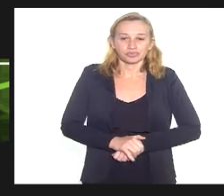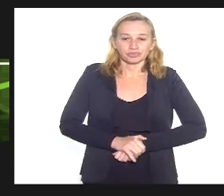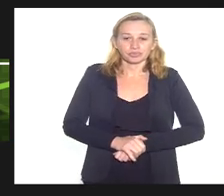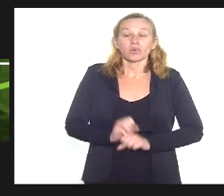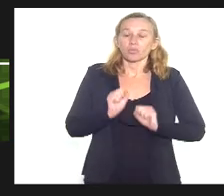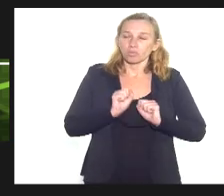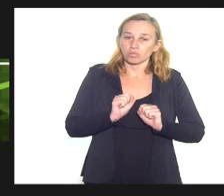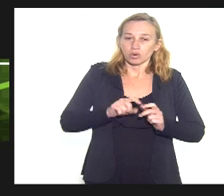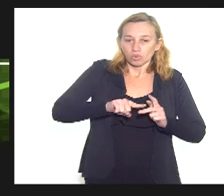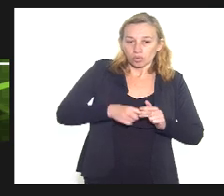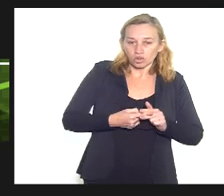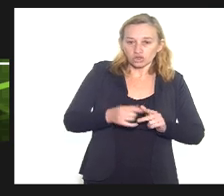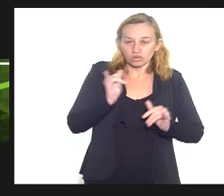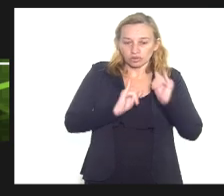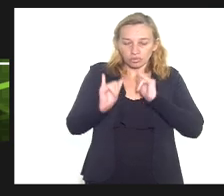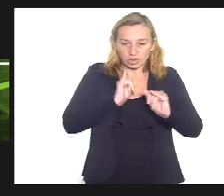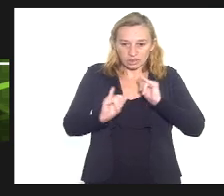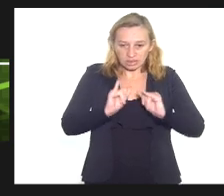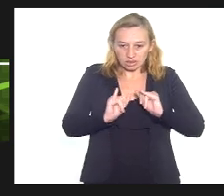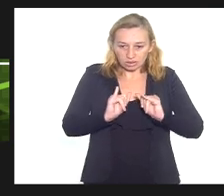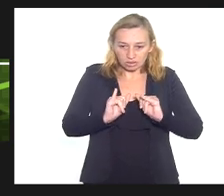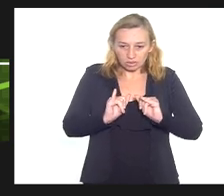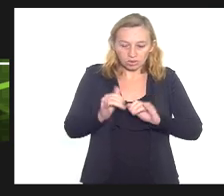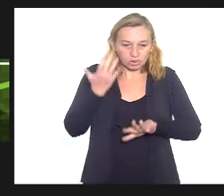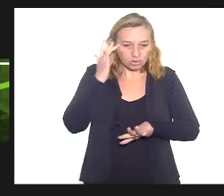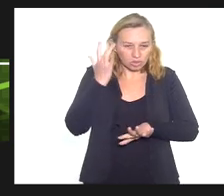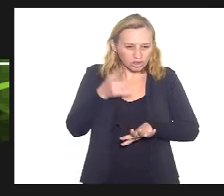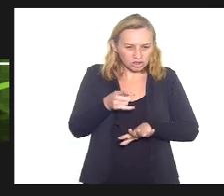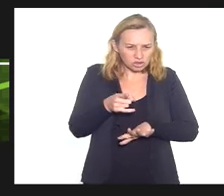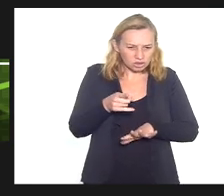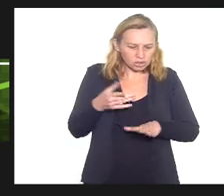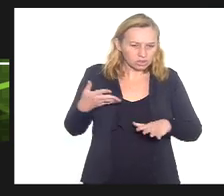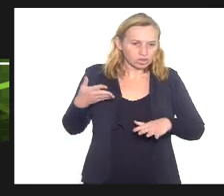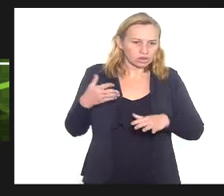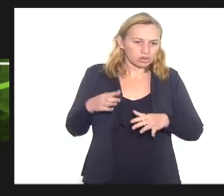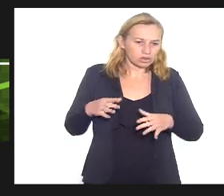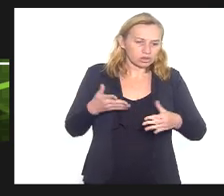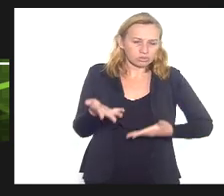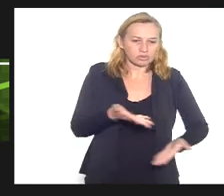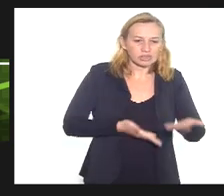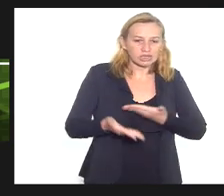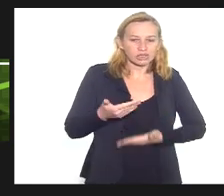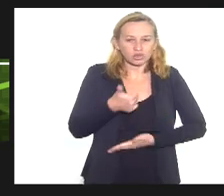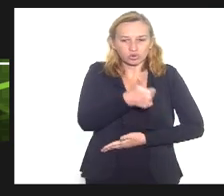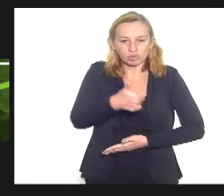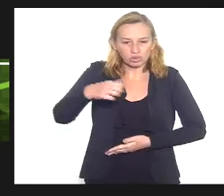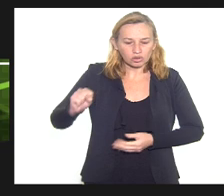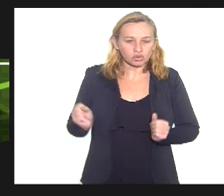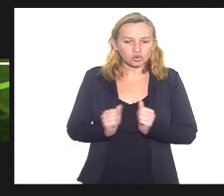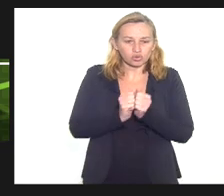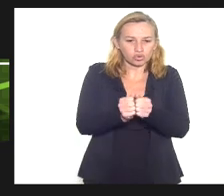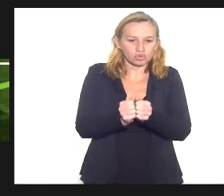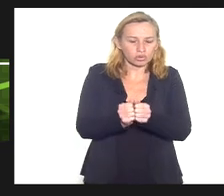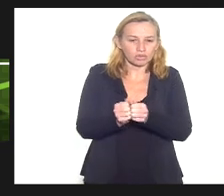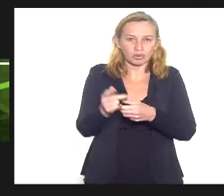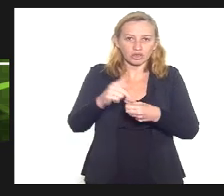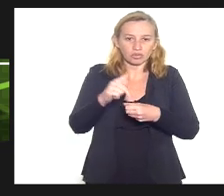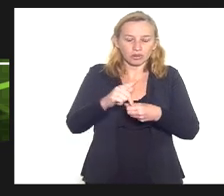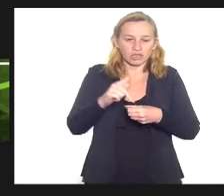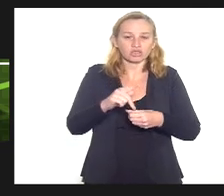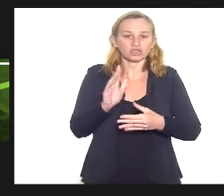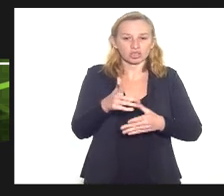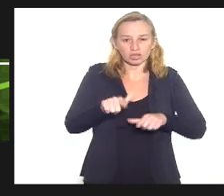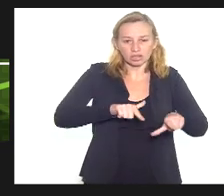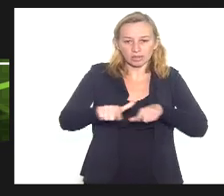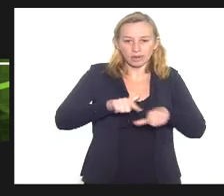Eu posso corrigir a informação se for equivocada, mas, salvo engano, entramos nessa parceria em 2018, junto à Petrobras. Desde então, temos